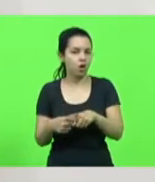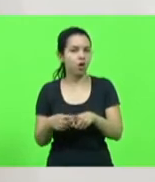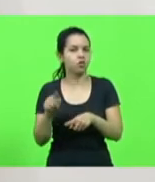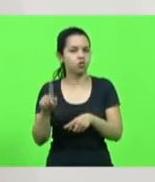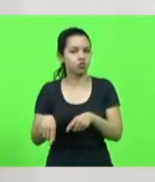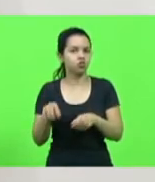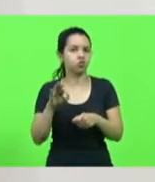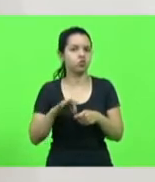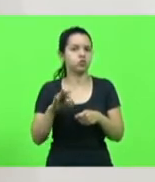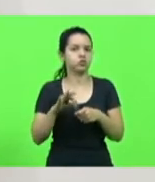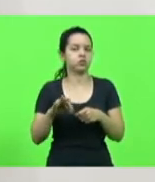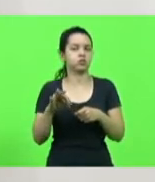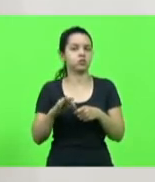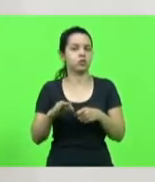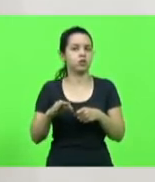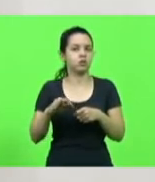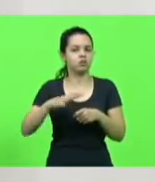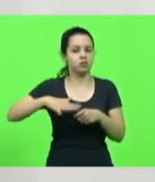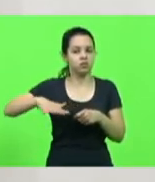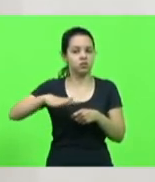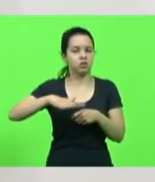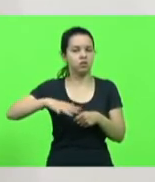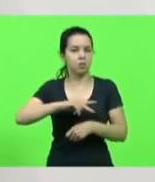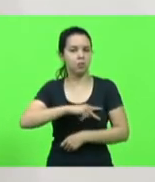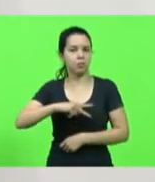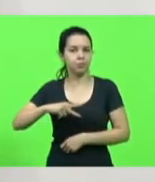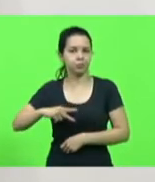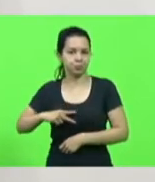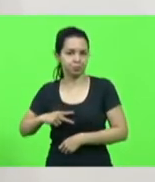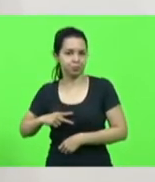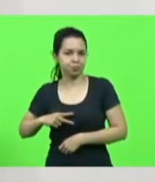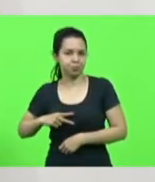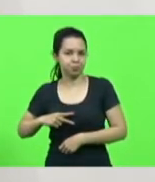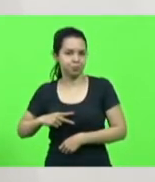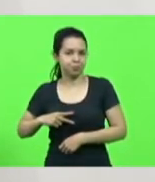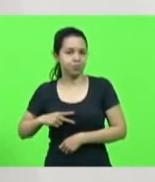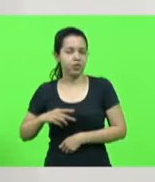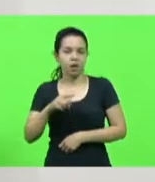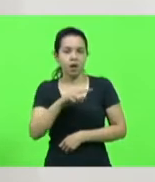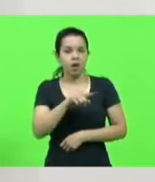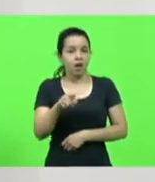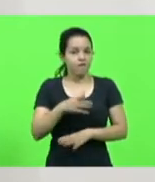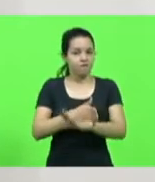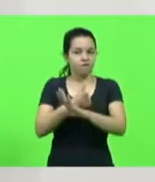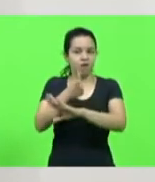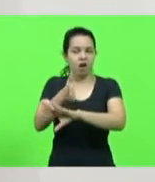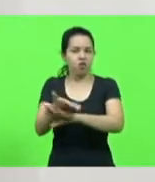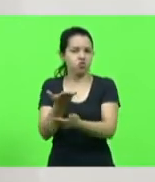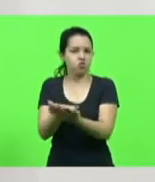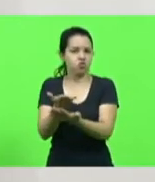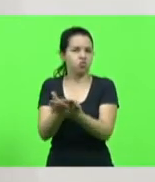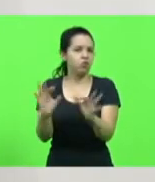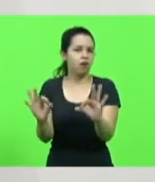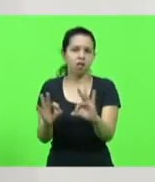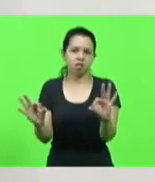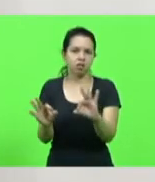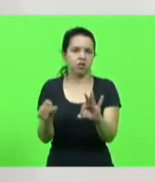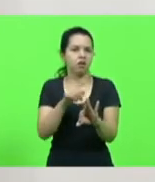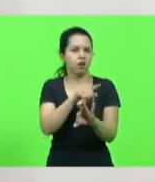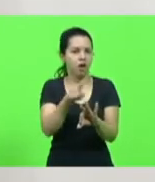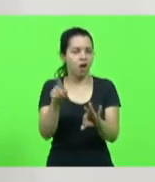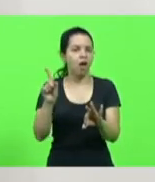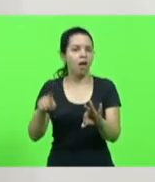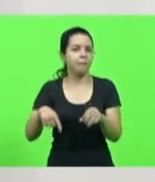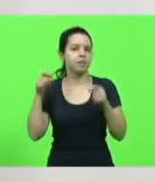Mas aqui, já que eles vão lá para não estudar, para ficar fazendo militância política e